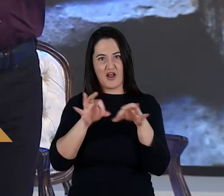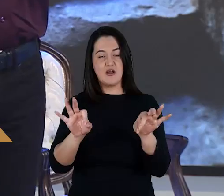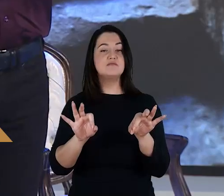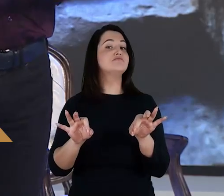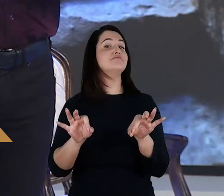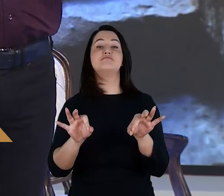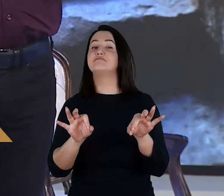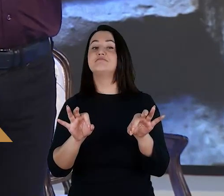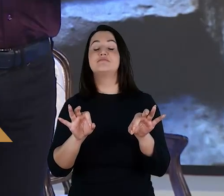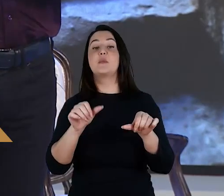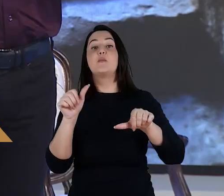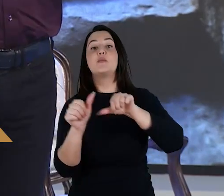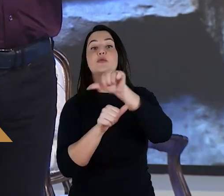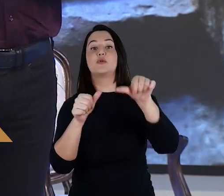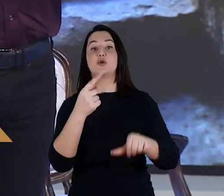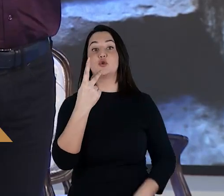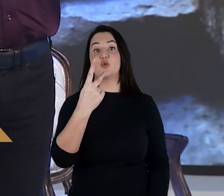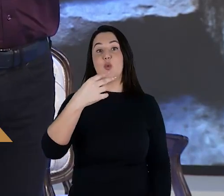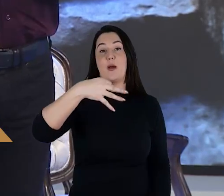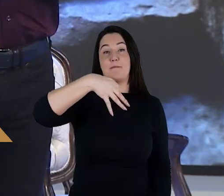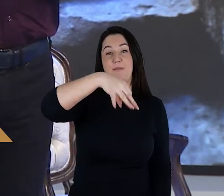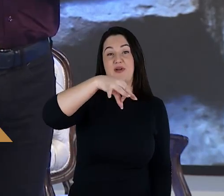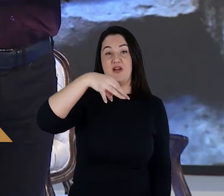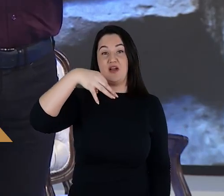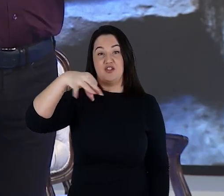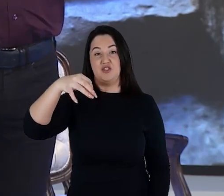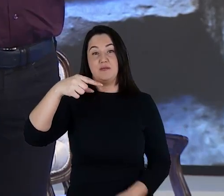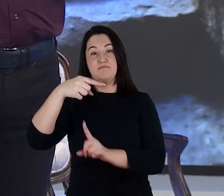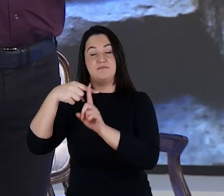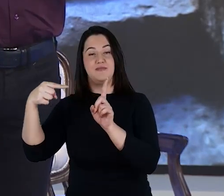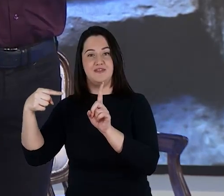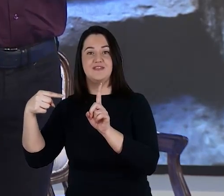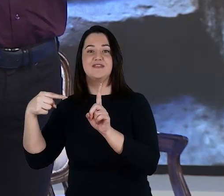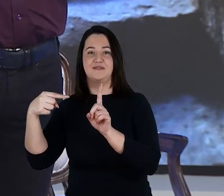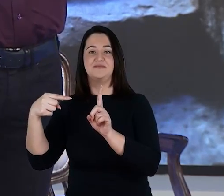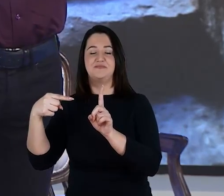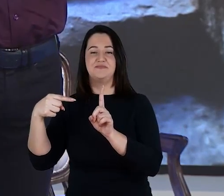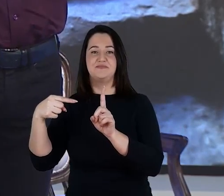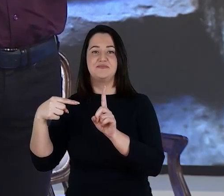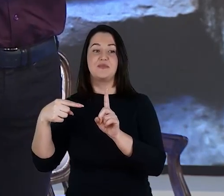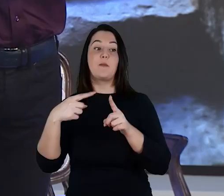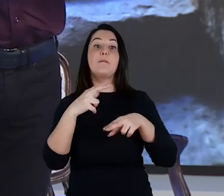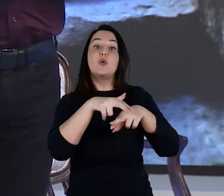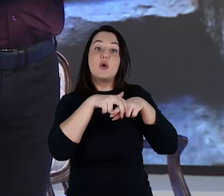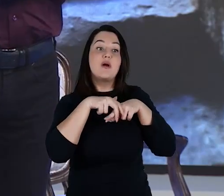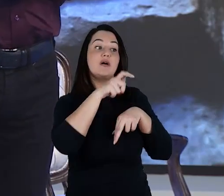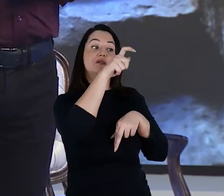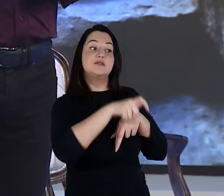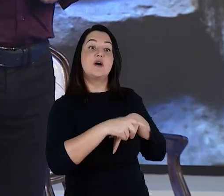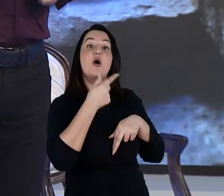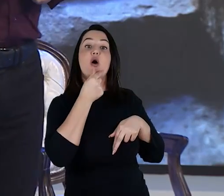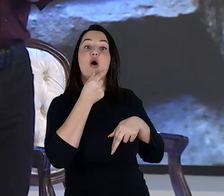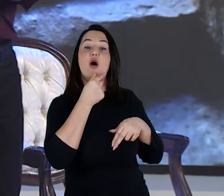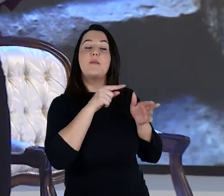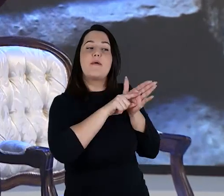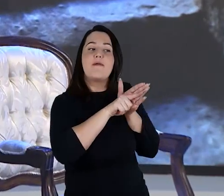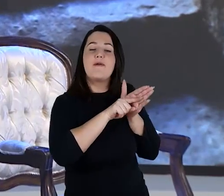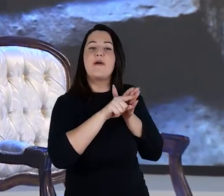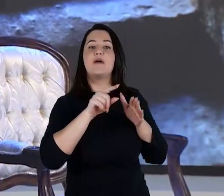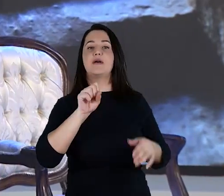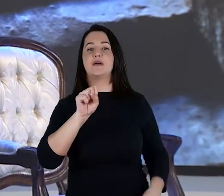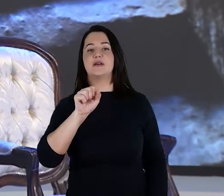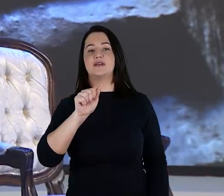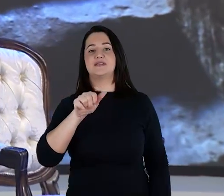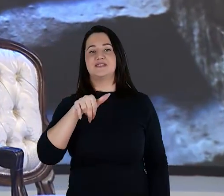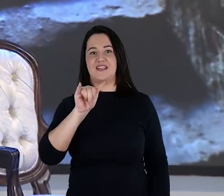mas passou a ter 2 páginas e meia. Vejam agora, depois do trabalho de Sayce, como a Enciclopédia Britânica ficou.